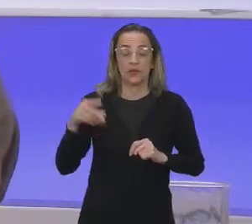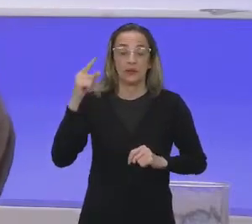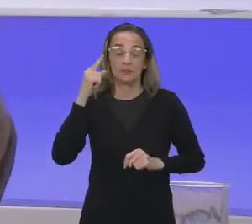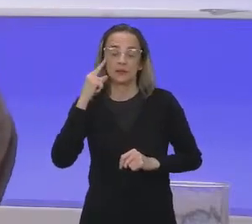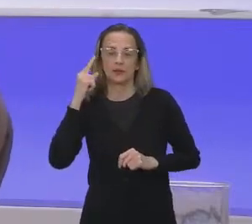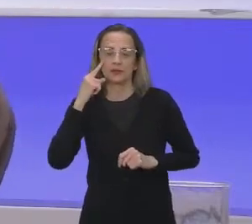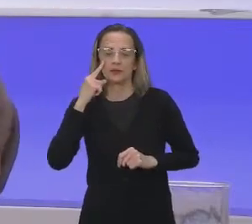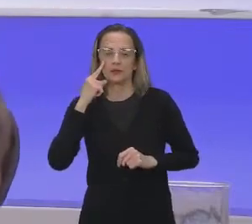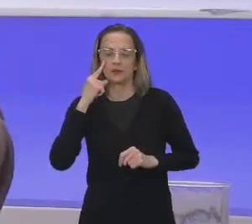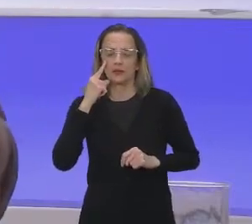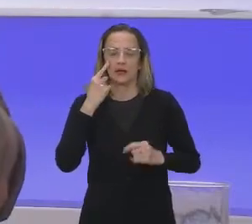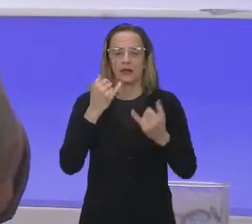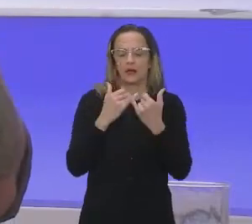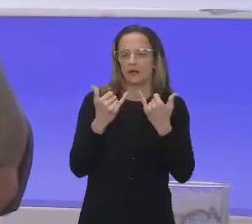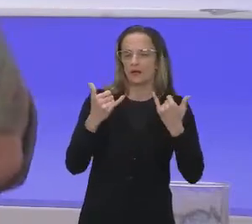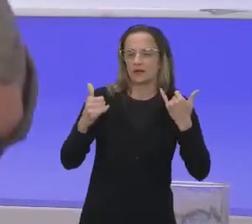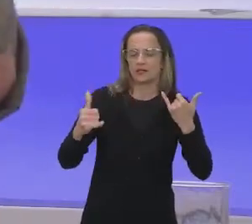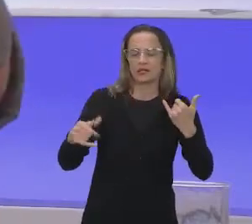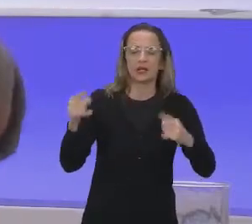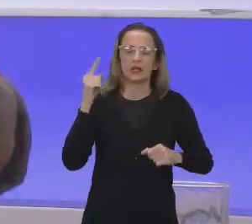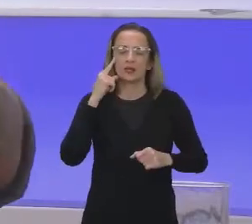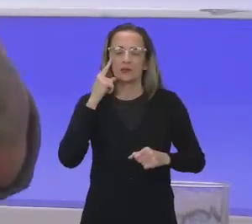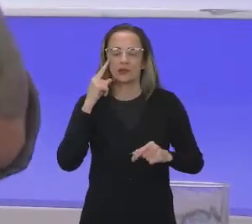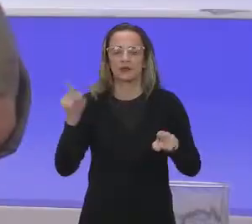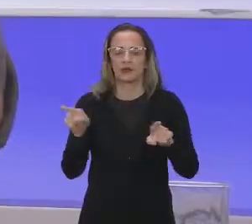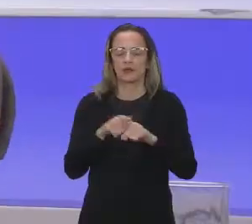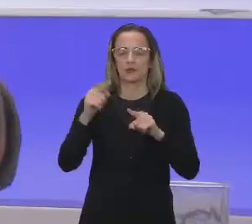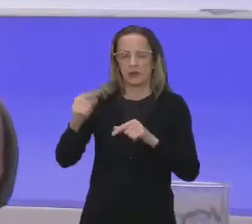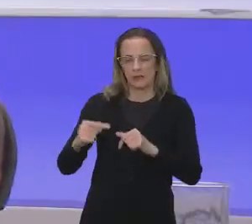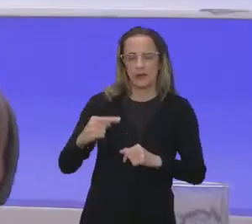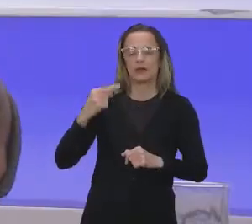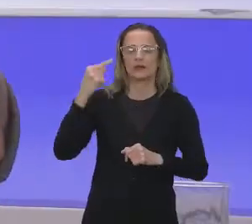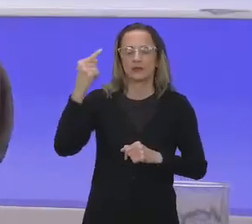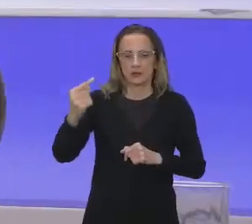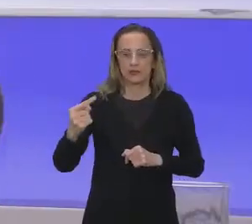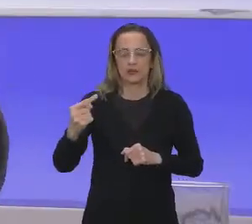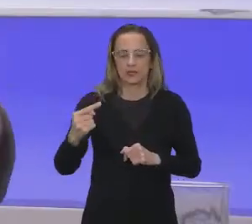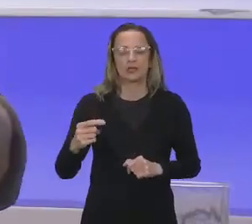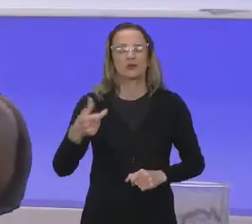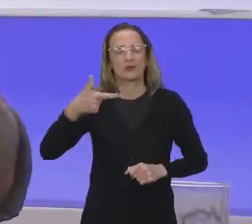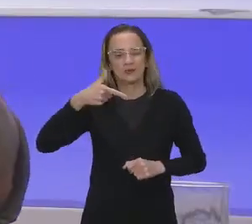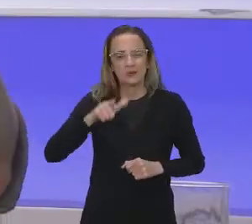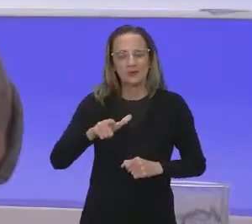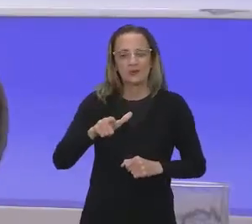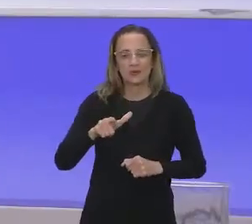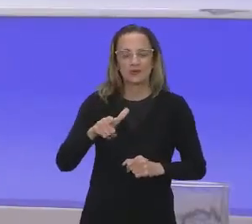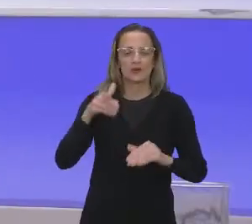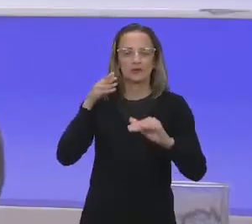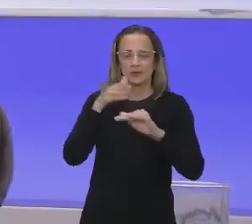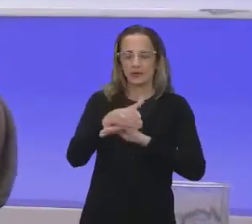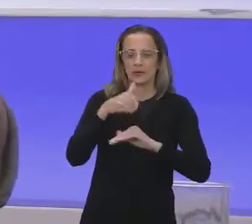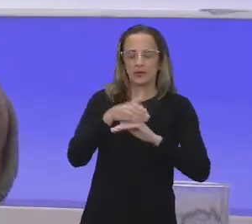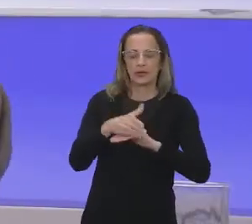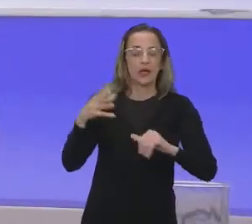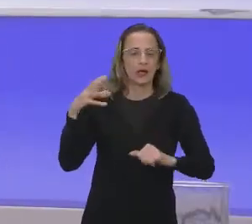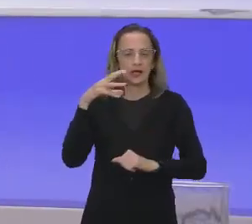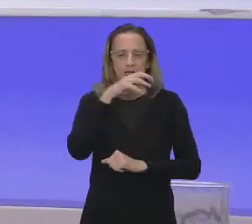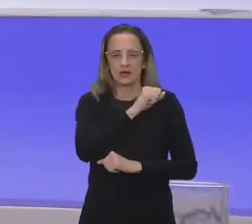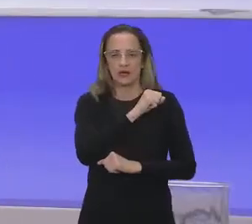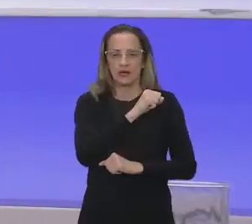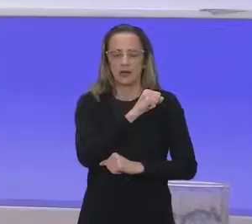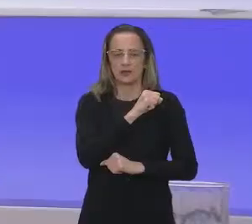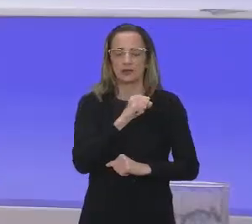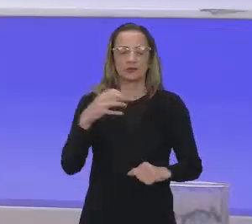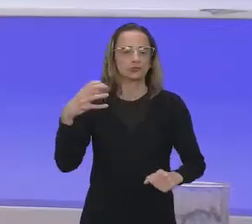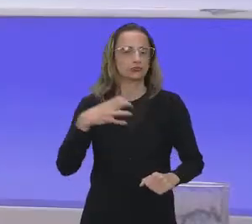digitalizações também pensar mais para frente em, tipo, poxa, eu estou conseguindo chegar no meu usuário final de forma mais rápida, de forma